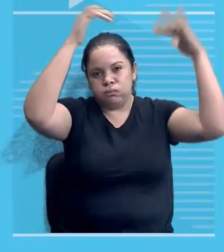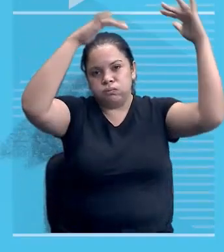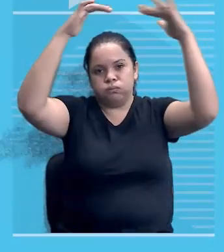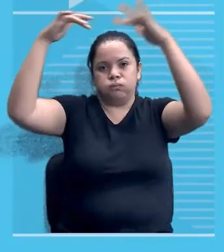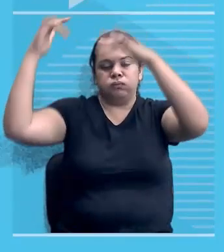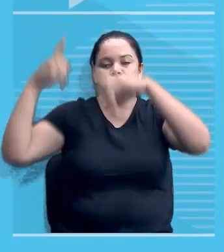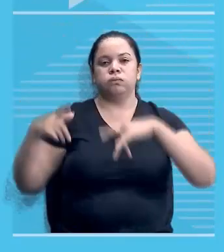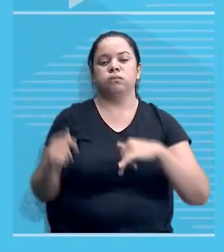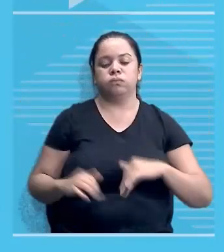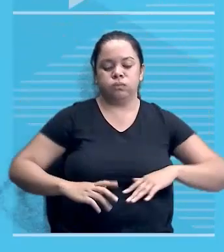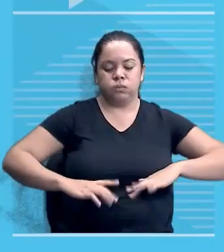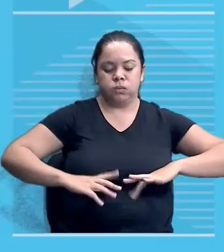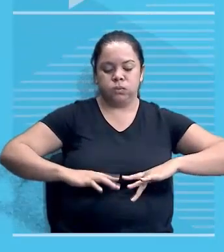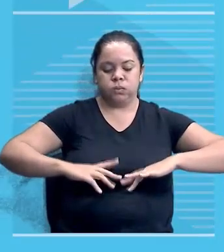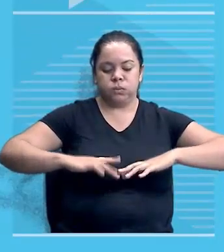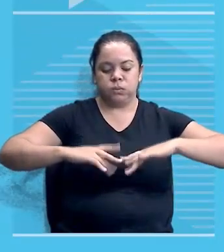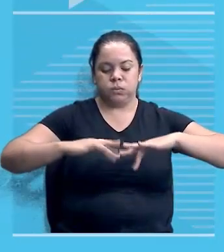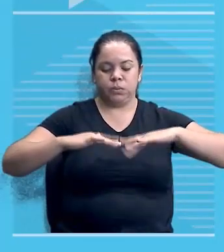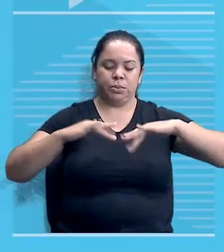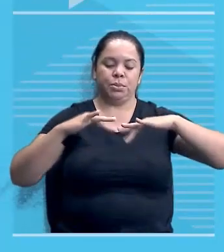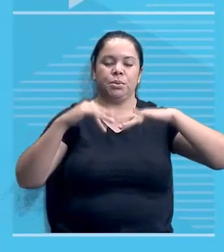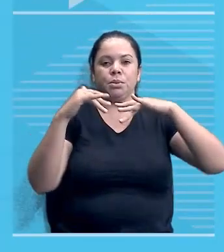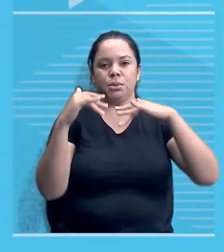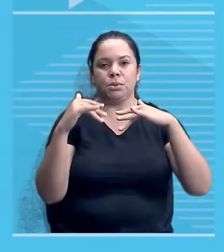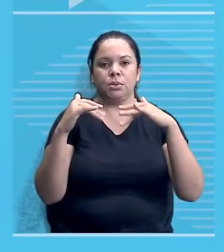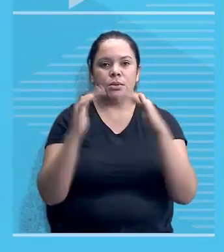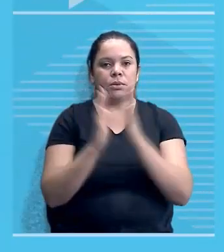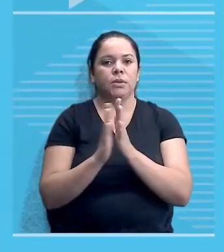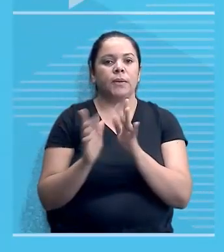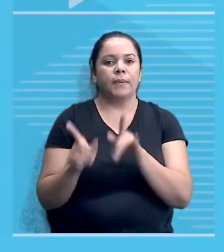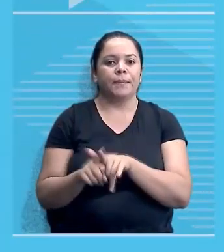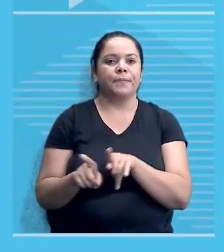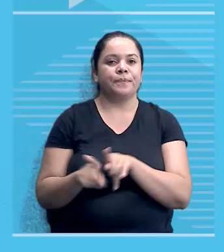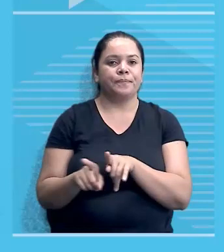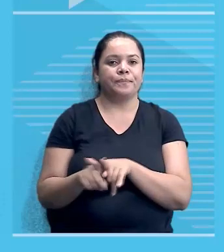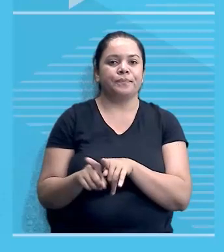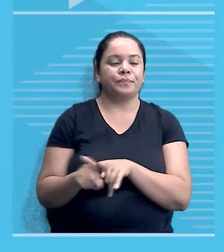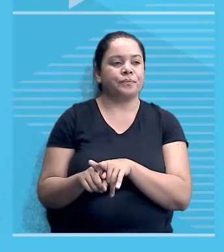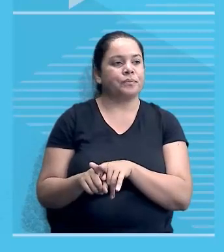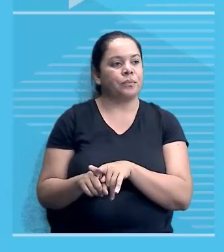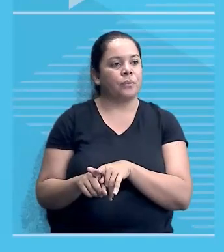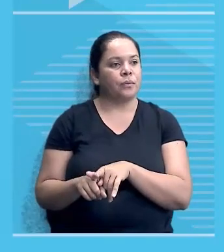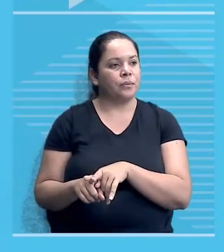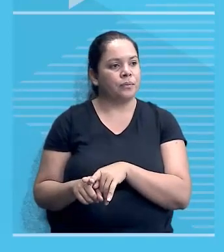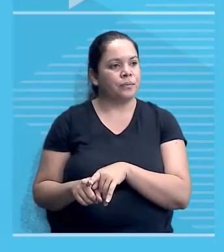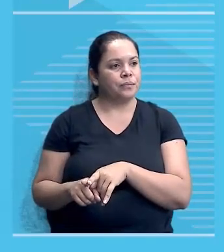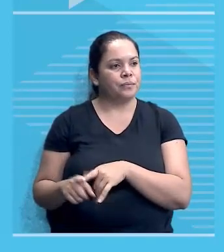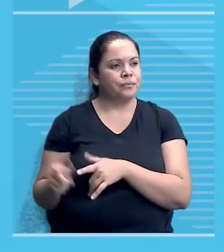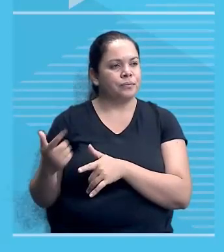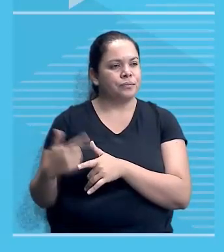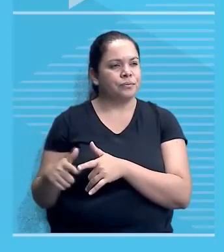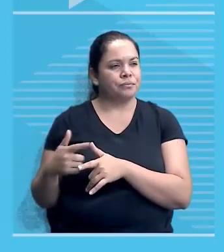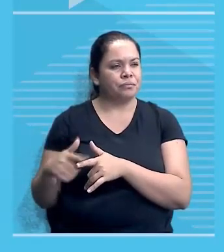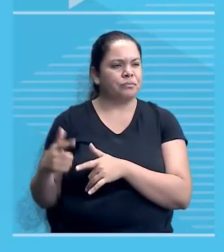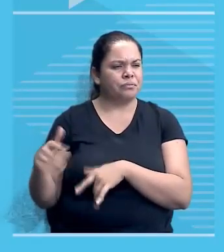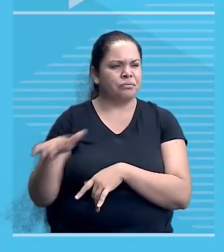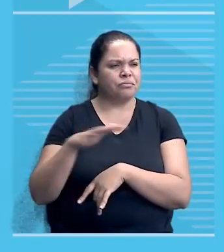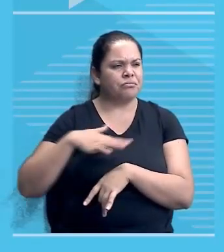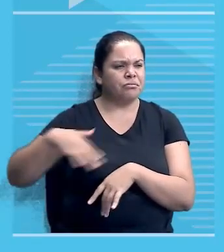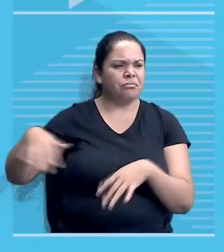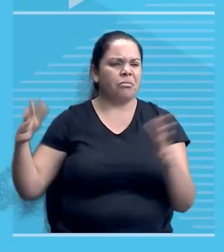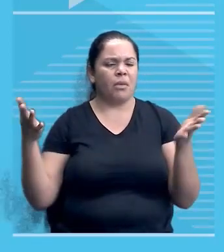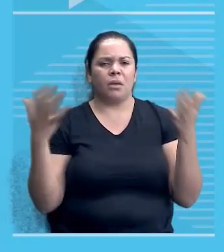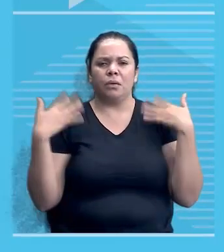enchentes urbanas né tem também o problema da inversão térmica Assim como as ilhas de calor ilha de